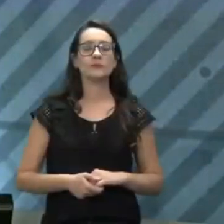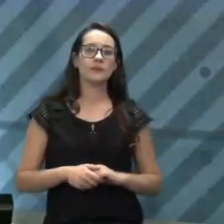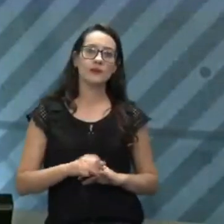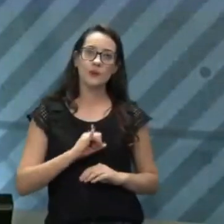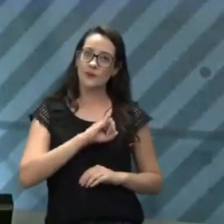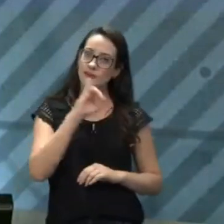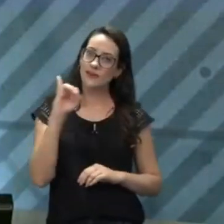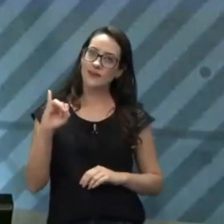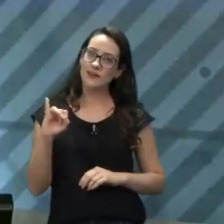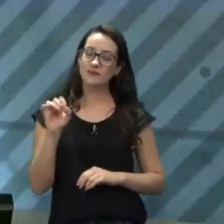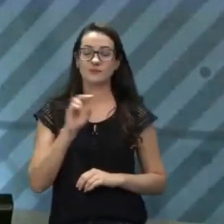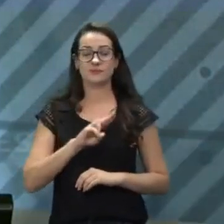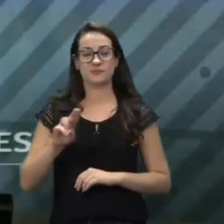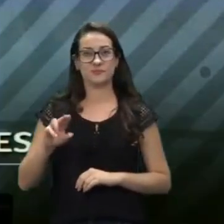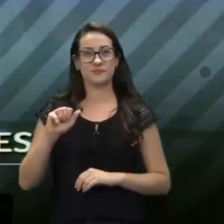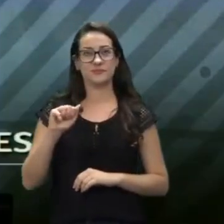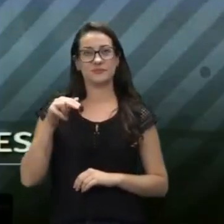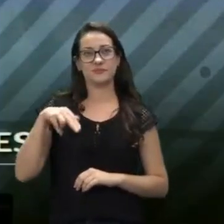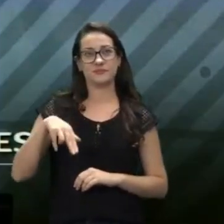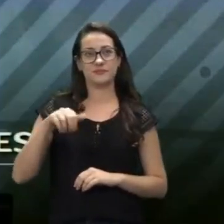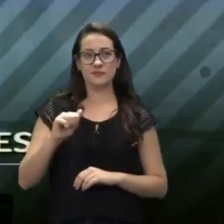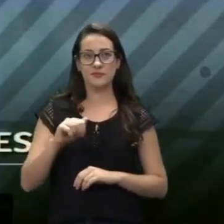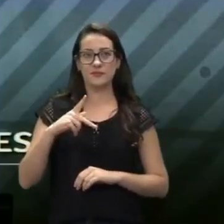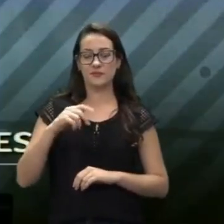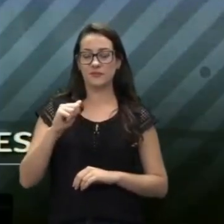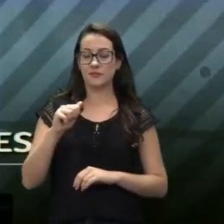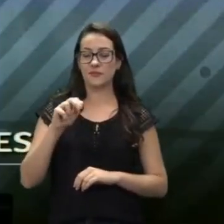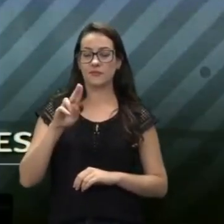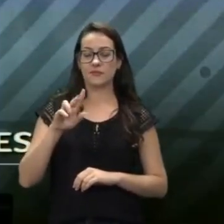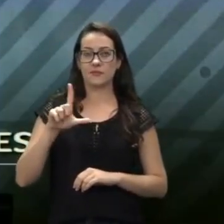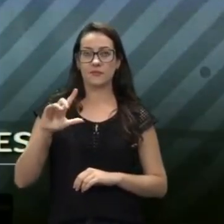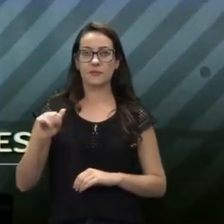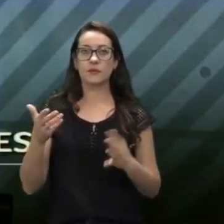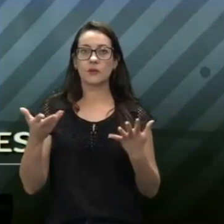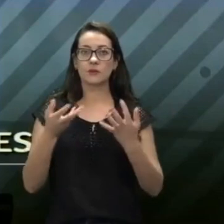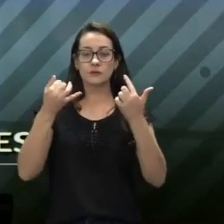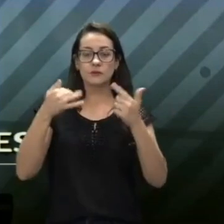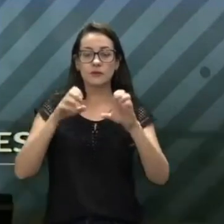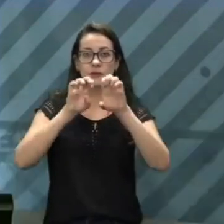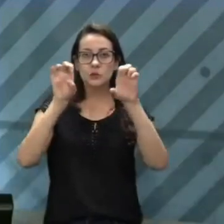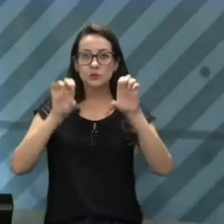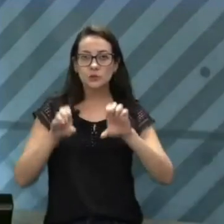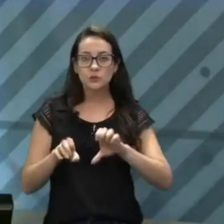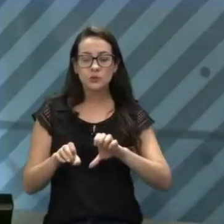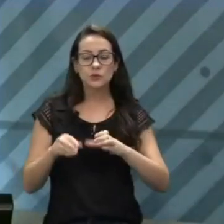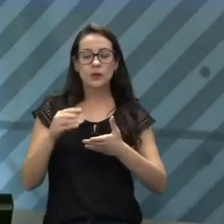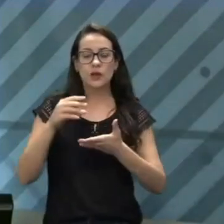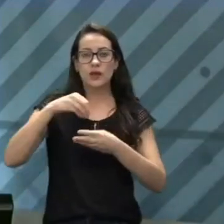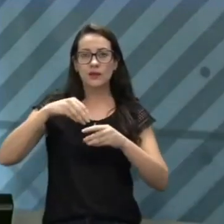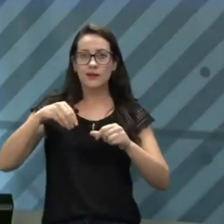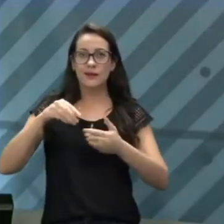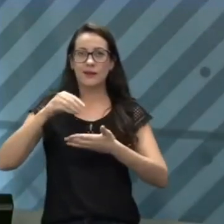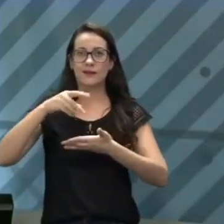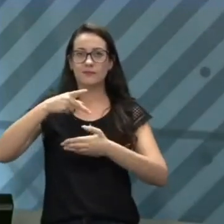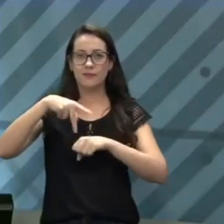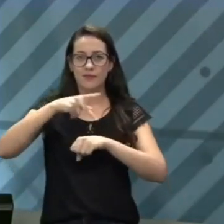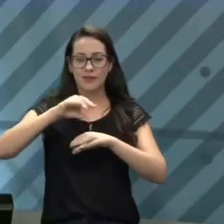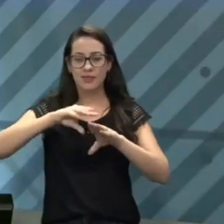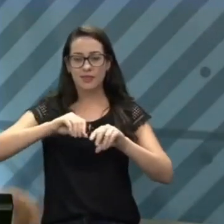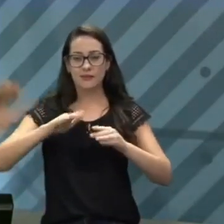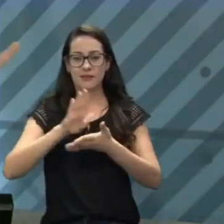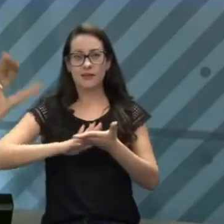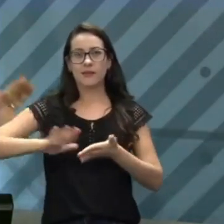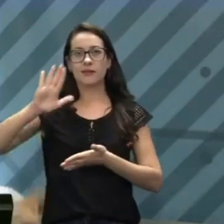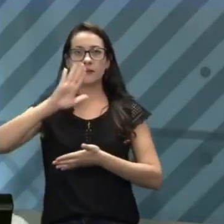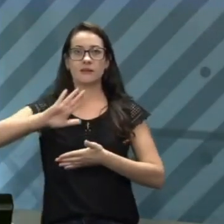Olá, meu nome é Ana Paula Vedoato Torres e nós vamos falar sobre as estruturas de concreto armado. Nesta sessão, nós vamos ver